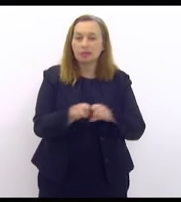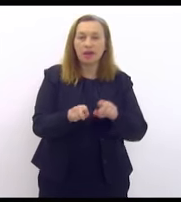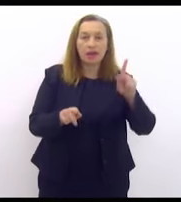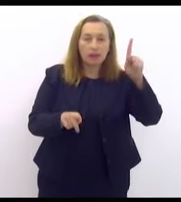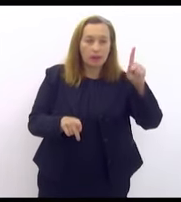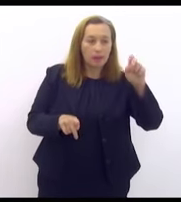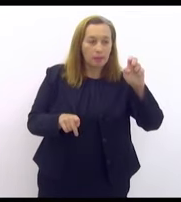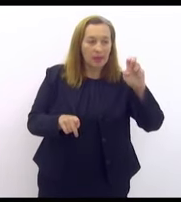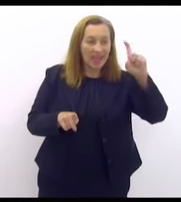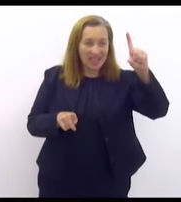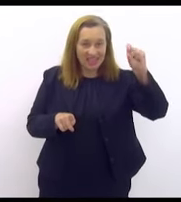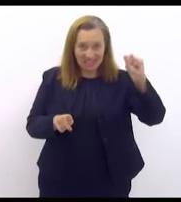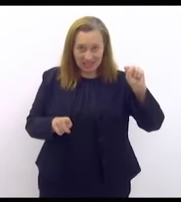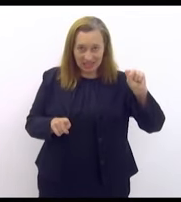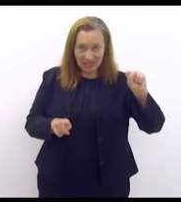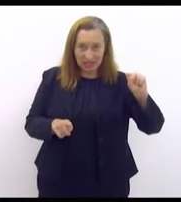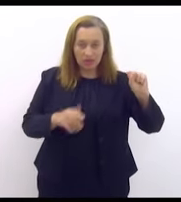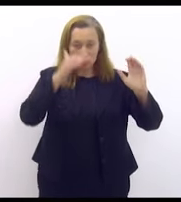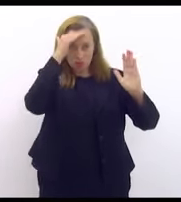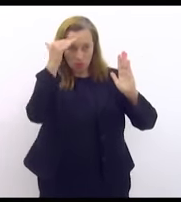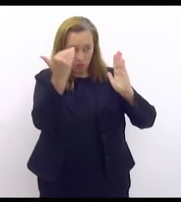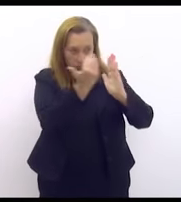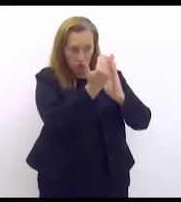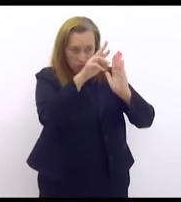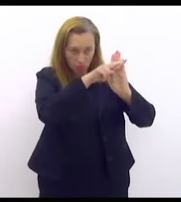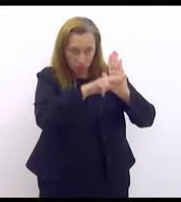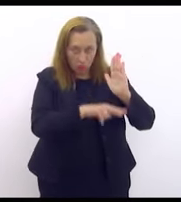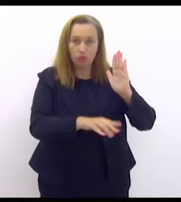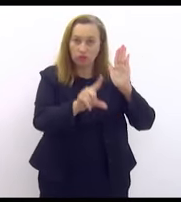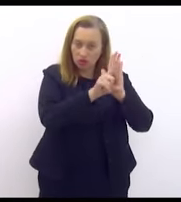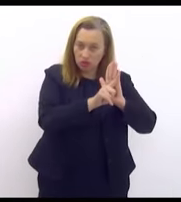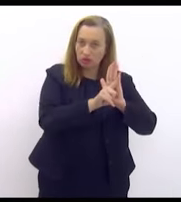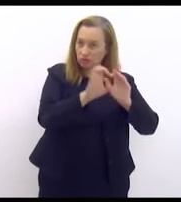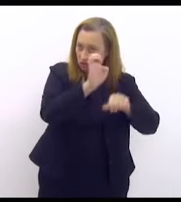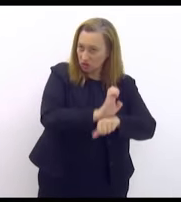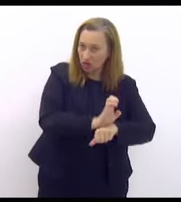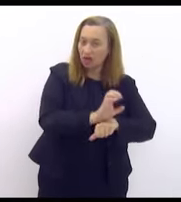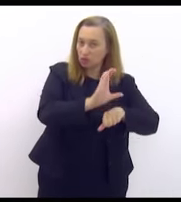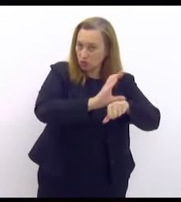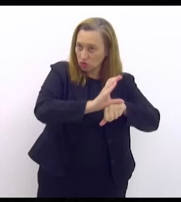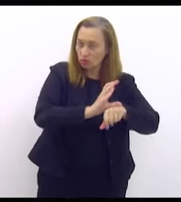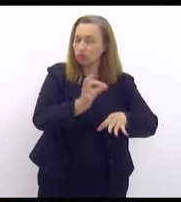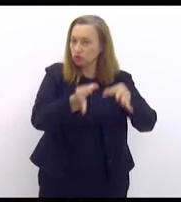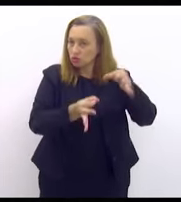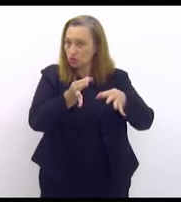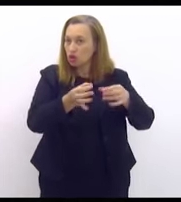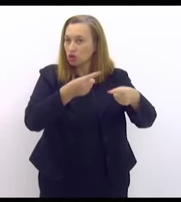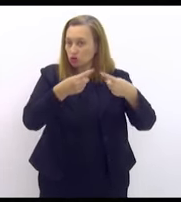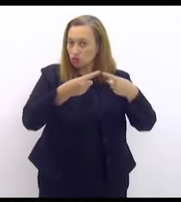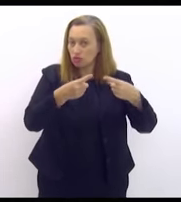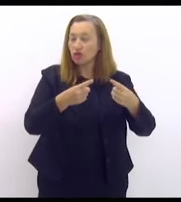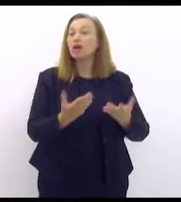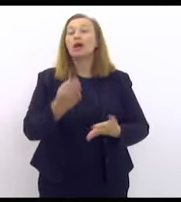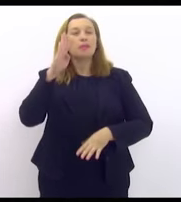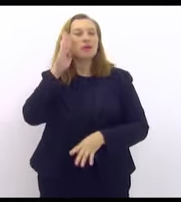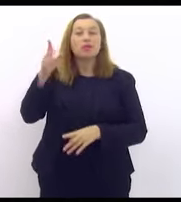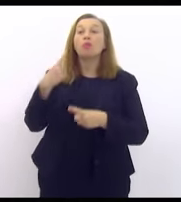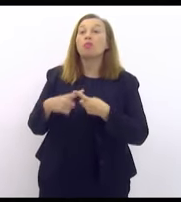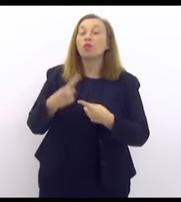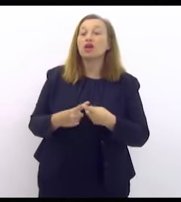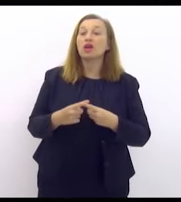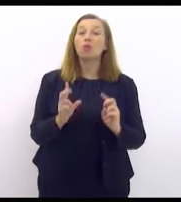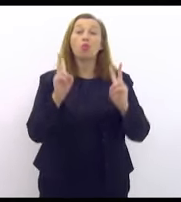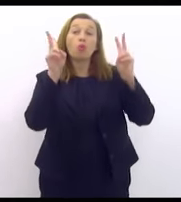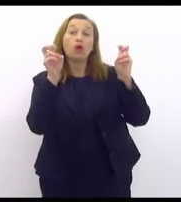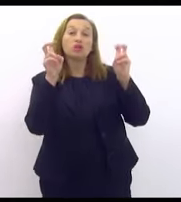as exigências legais. Está na Constituição do Estado, nós temos que discutir essas questões. E o PEDES é fundamental porque trata de um